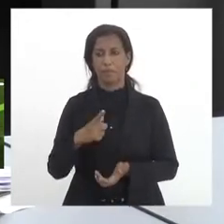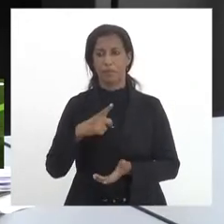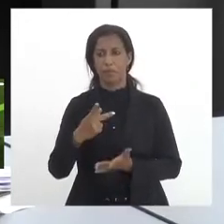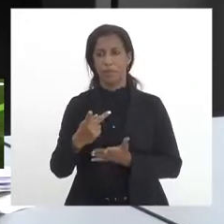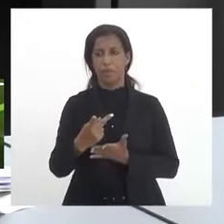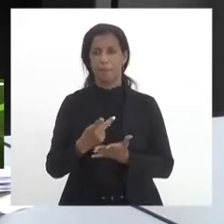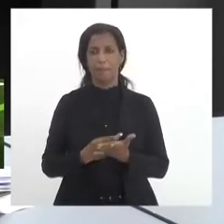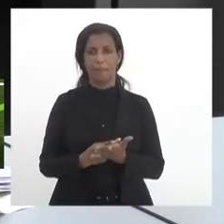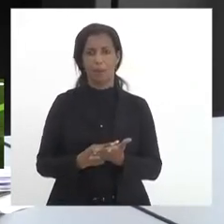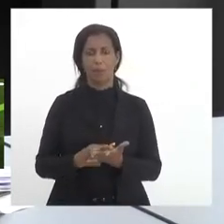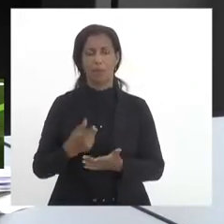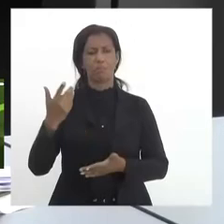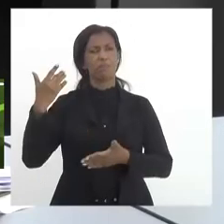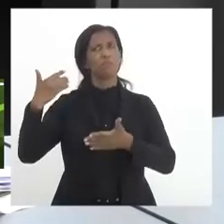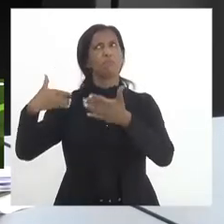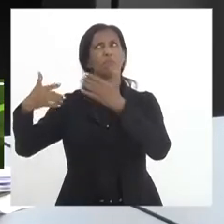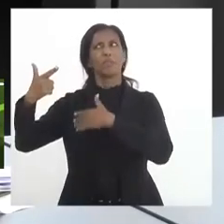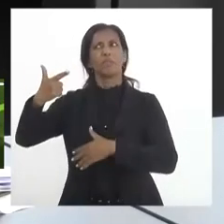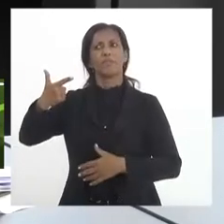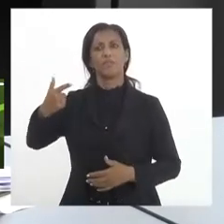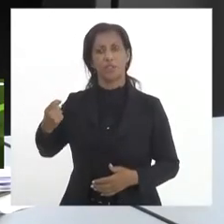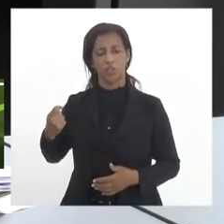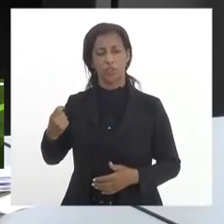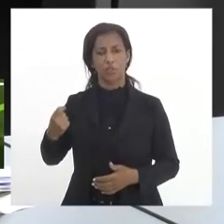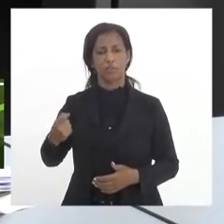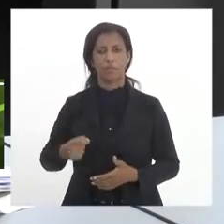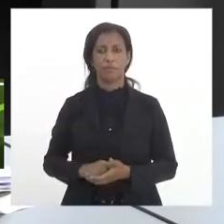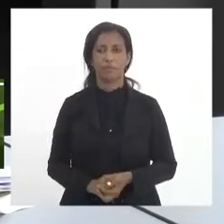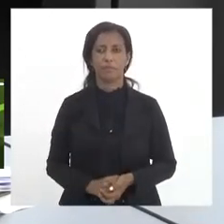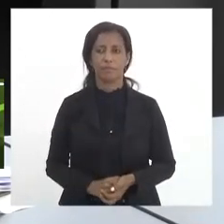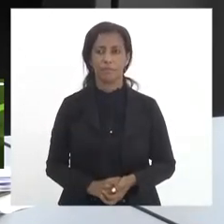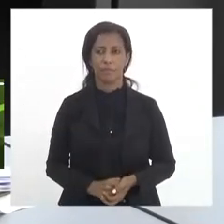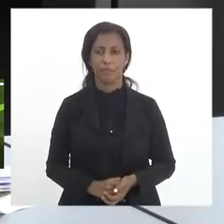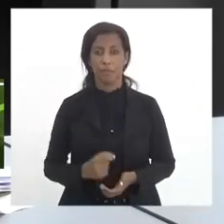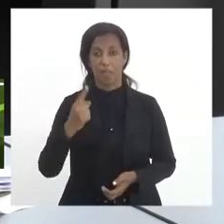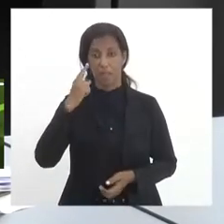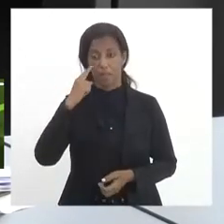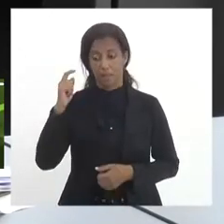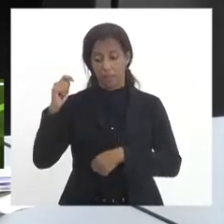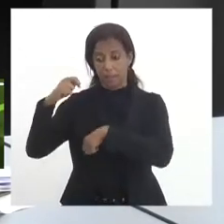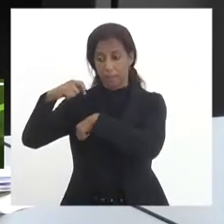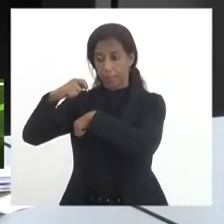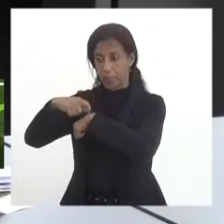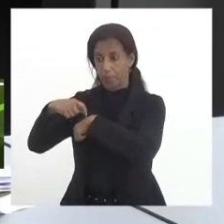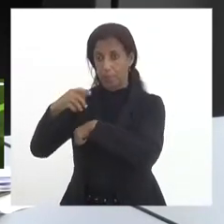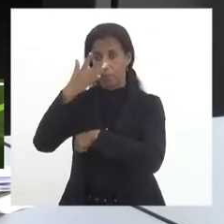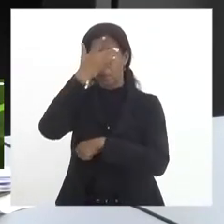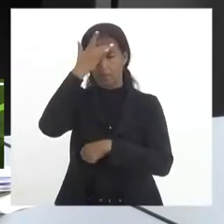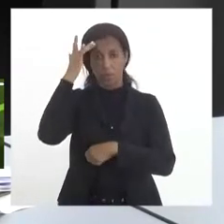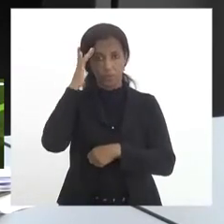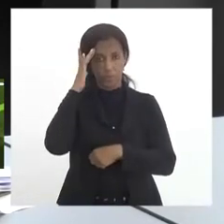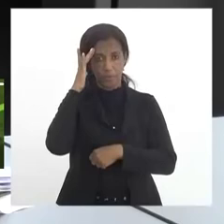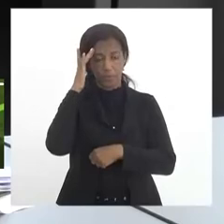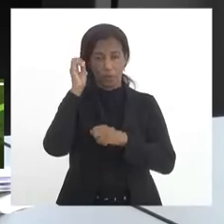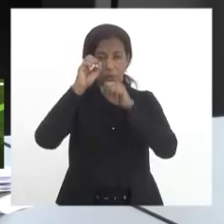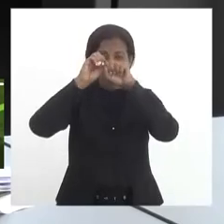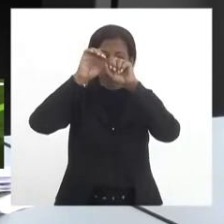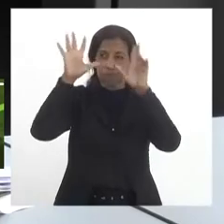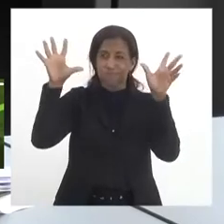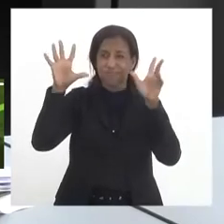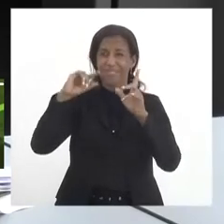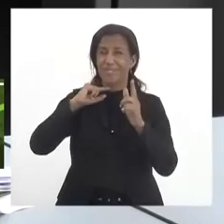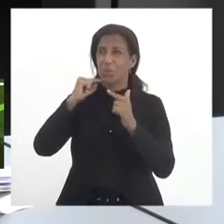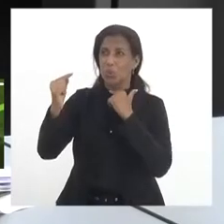em 2020 e verifiquei que, naquele momento, que as pessoas ainda não estavam com clareza sobre